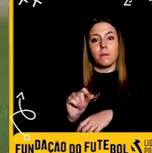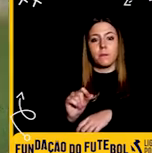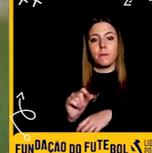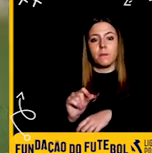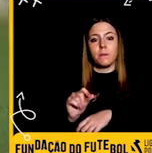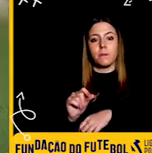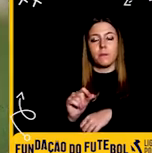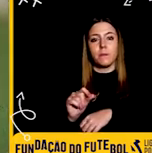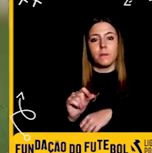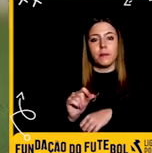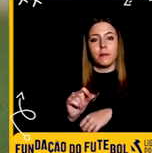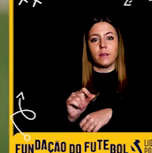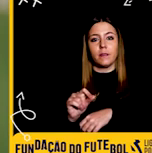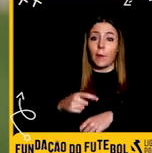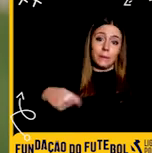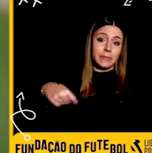também